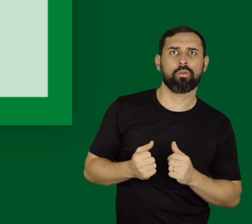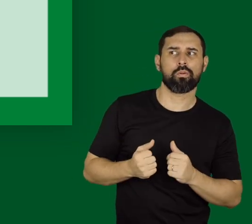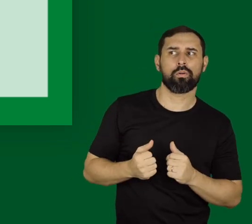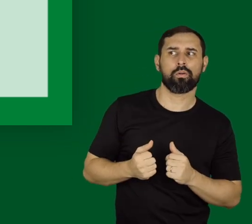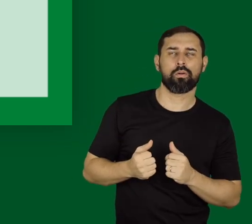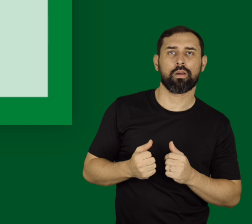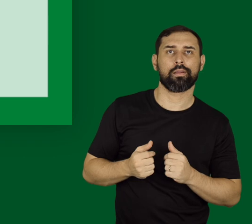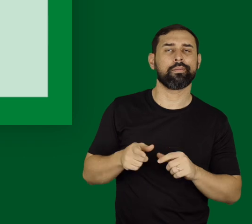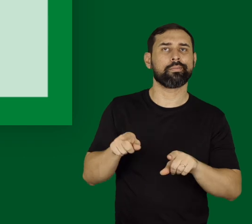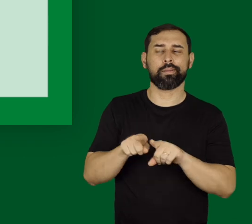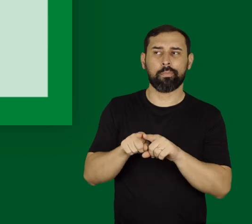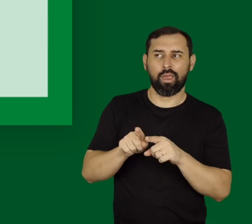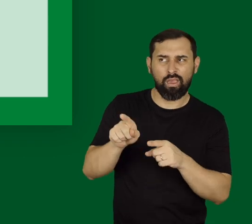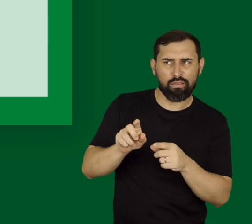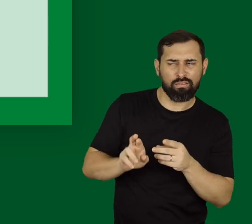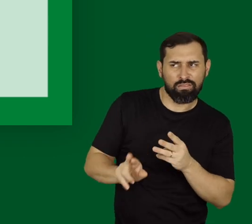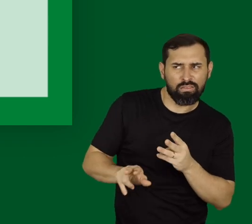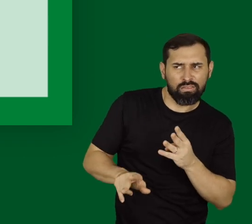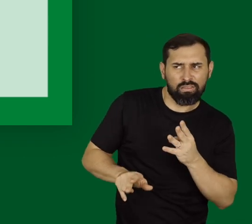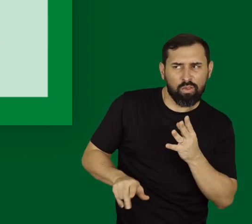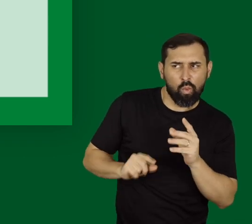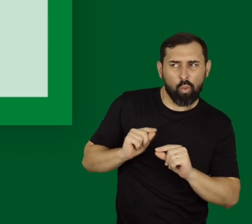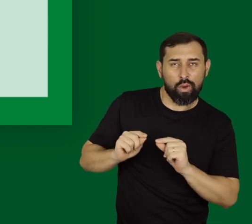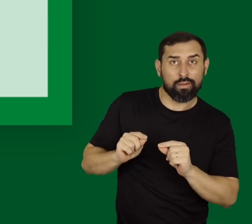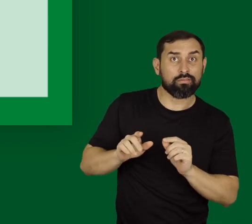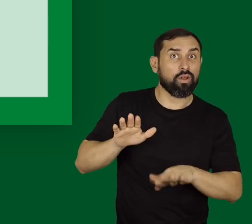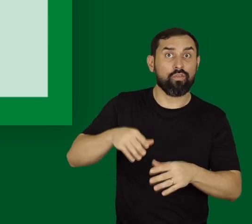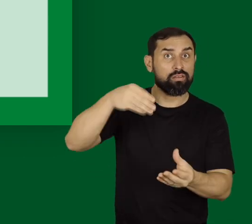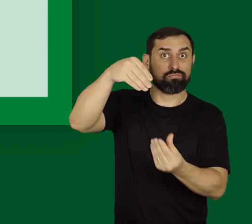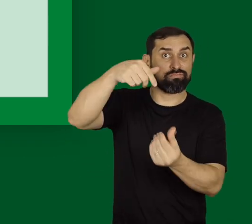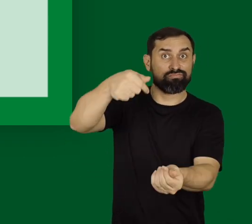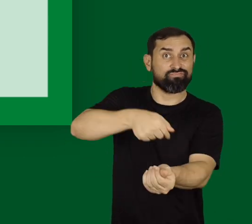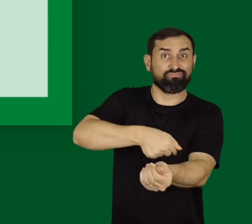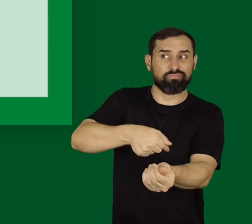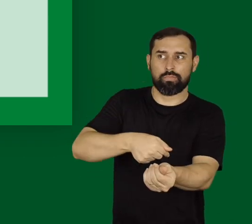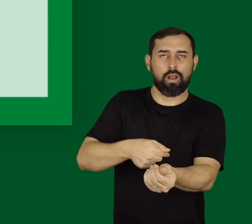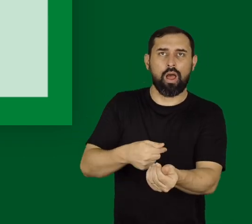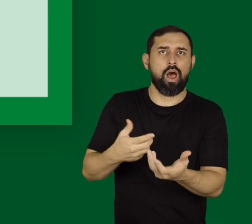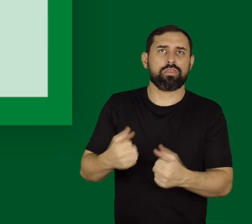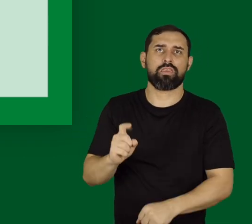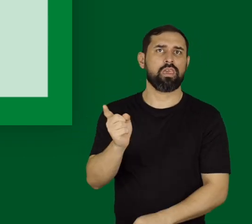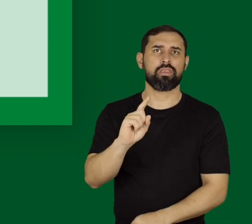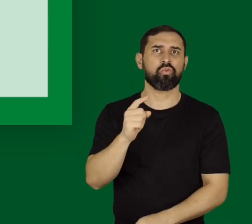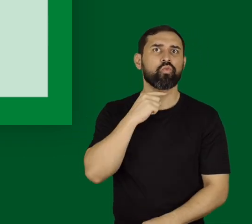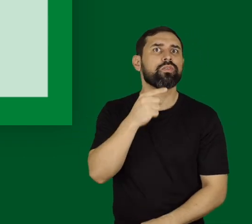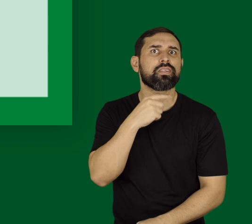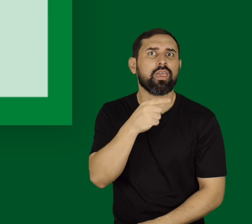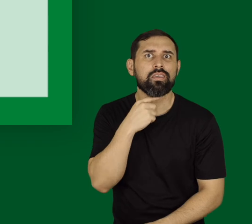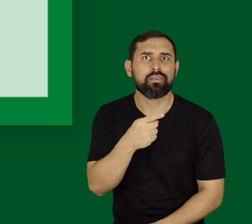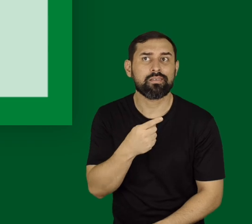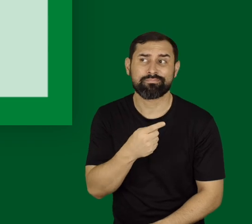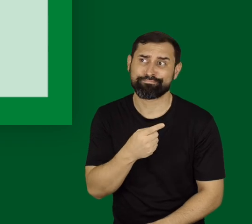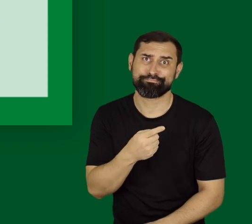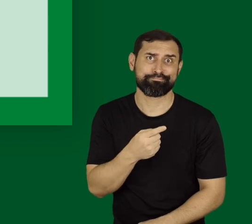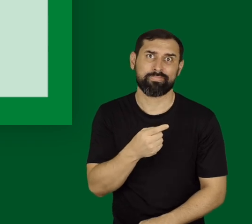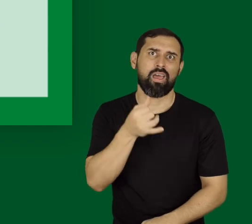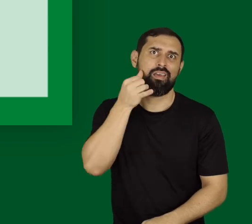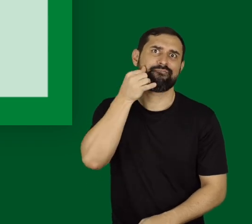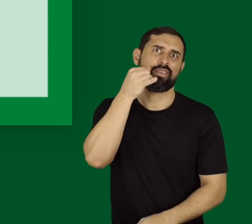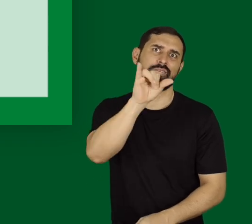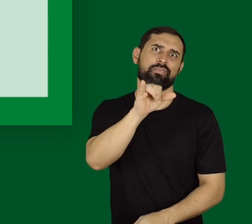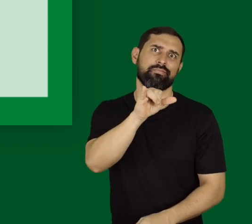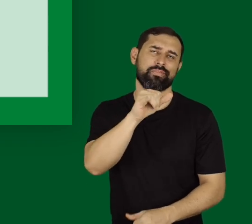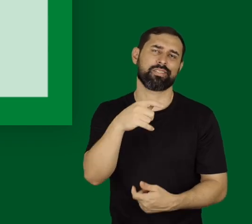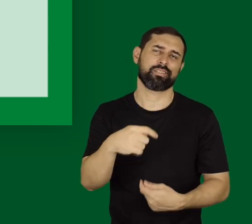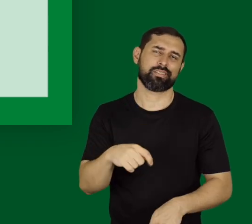se o paciente de fato não suporta líquido. Às vezes não suporta mesmo, apesar dele estar precisando, ele não dá conta de líquido. Então, no